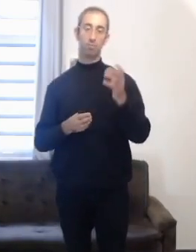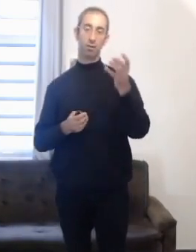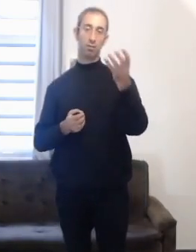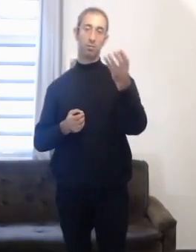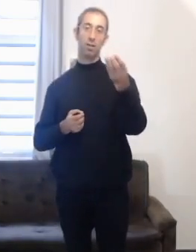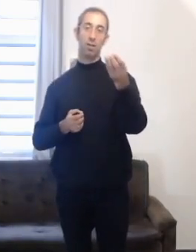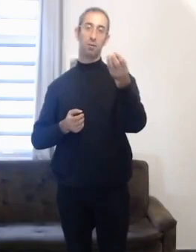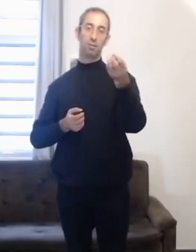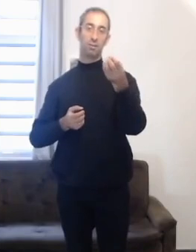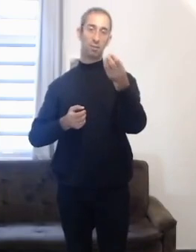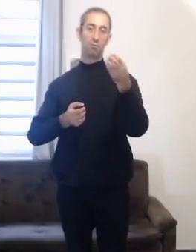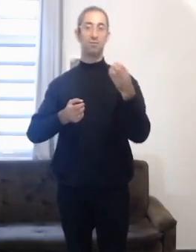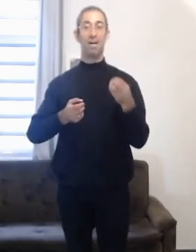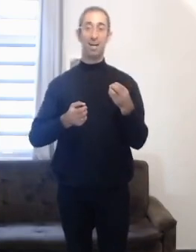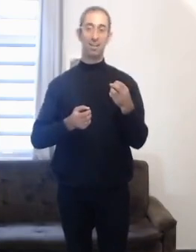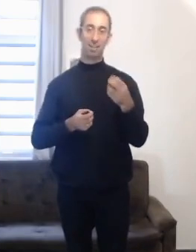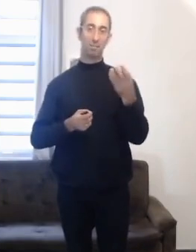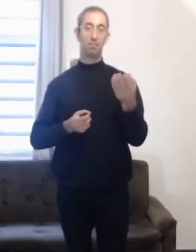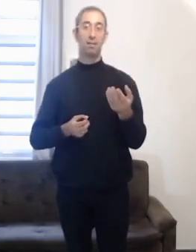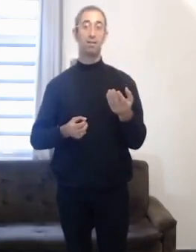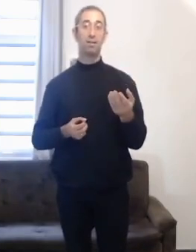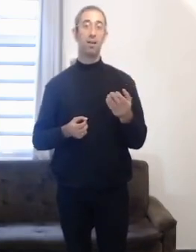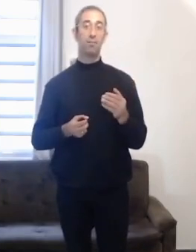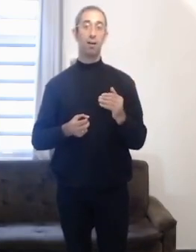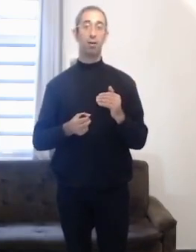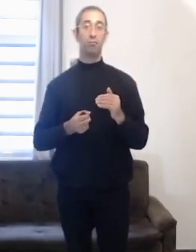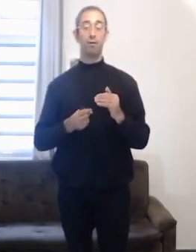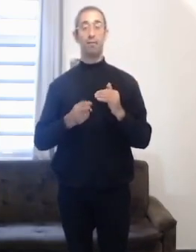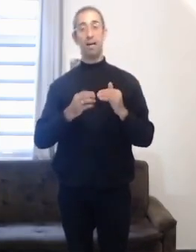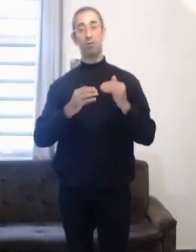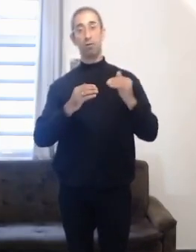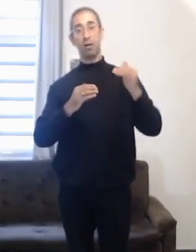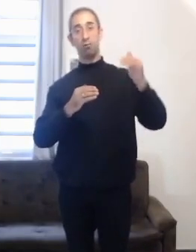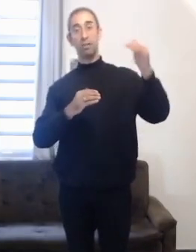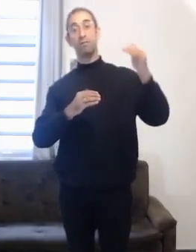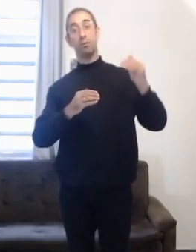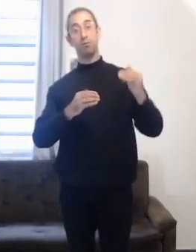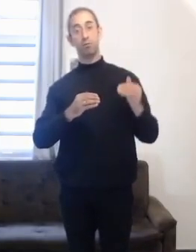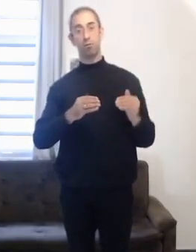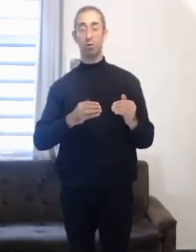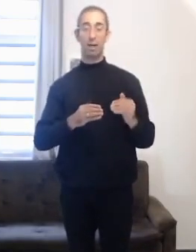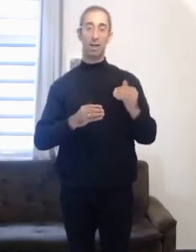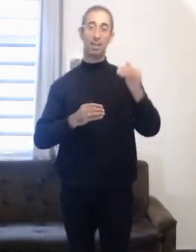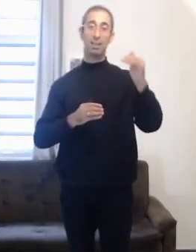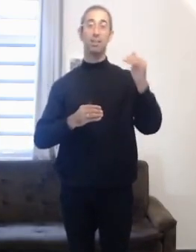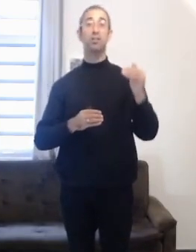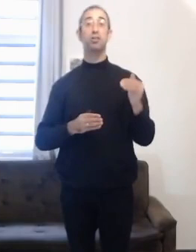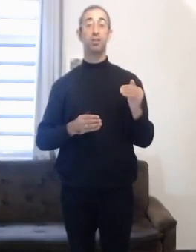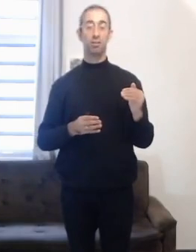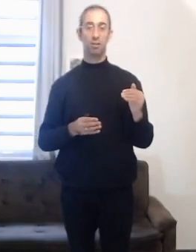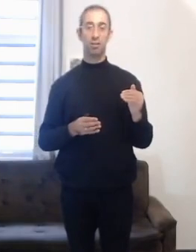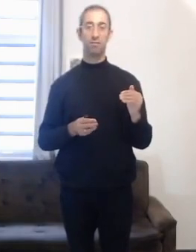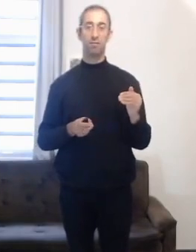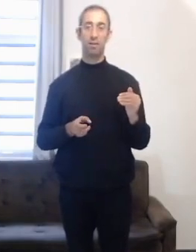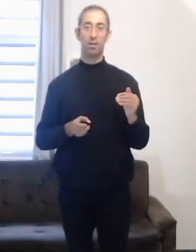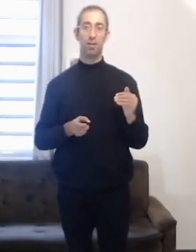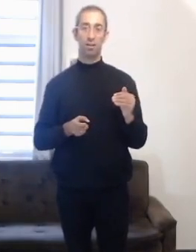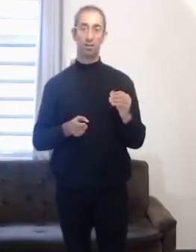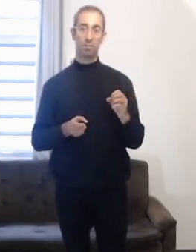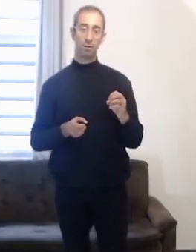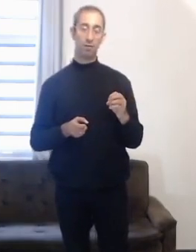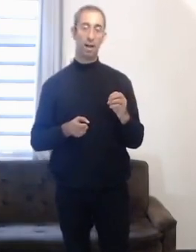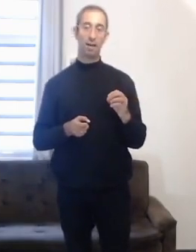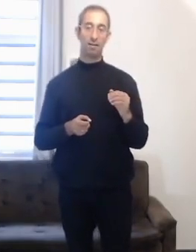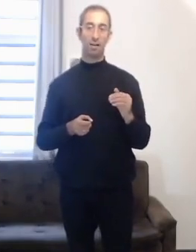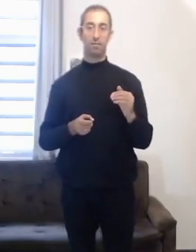gentrificação, né? Pode ser secundária, né, da primeira. Falo, agora eu vou avaliar qual que é o nível. qual que é a característica, né?